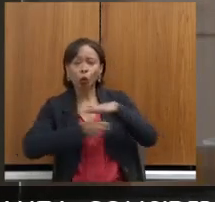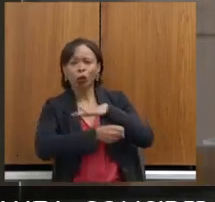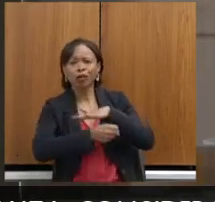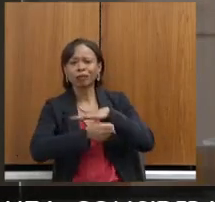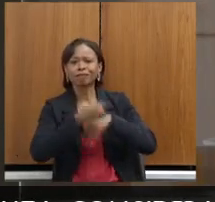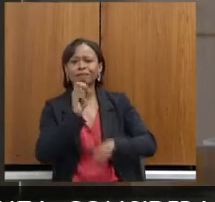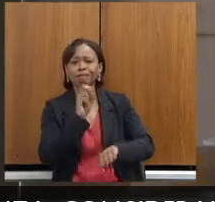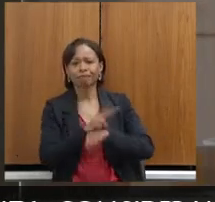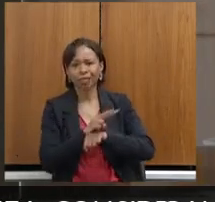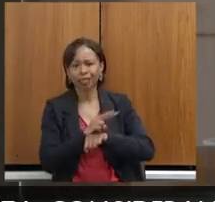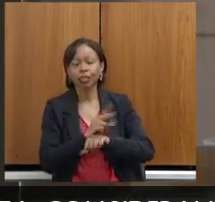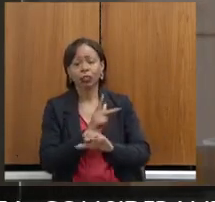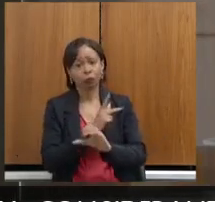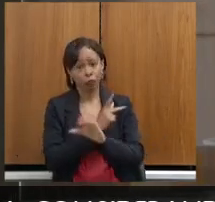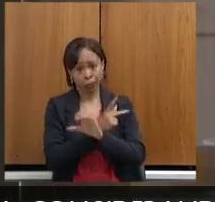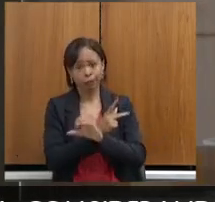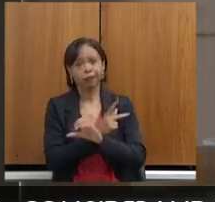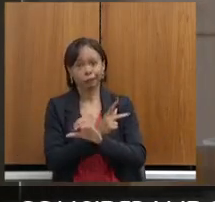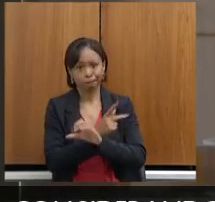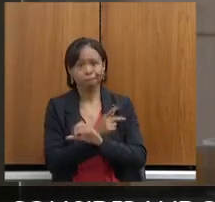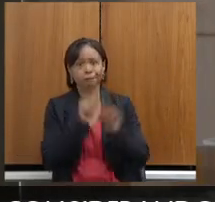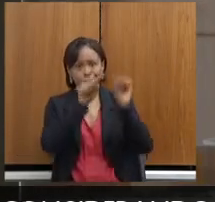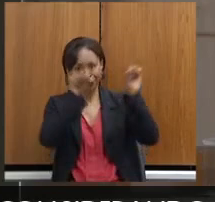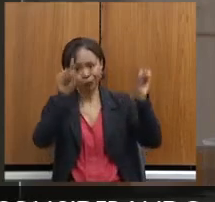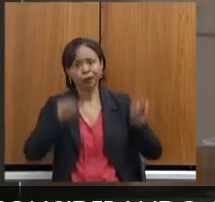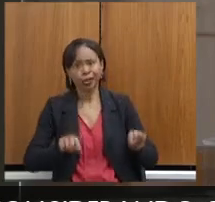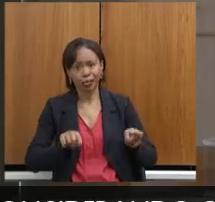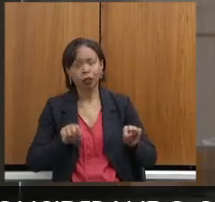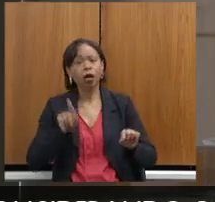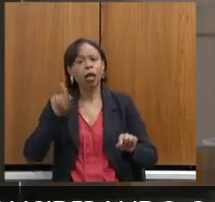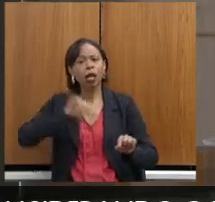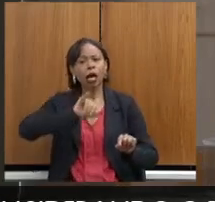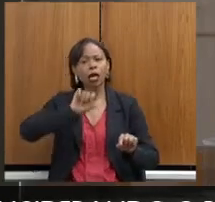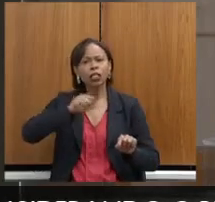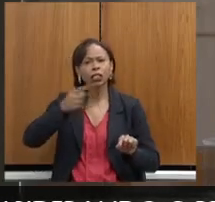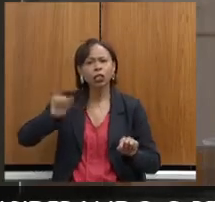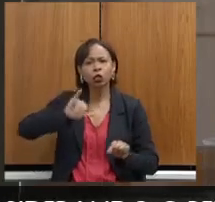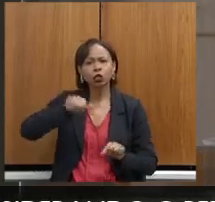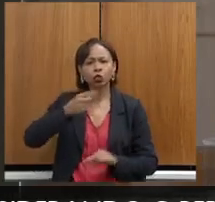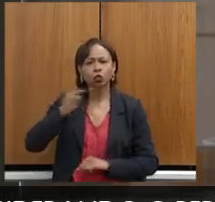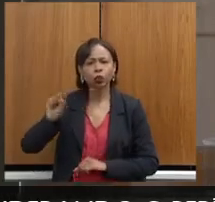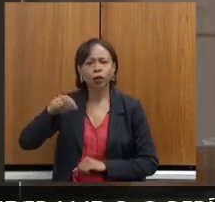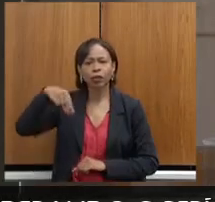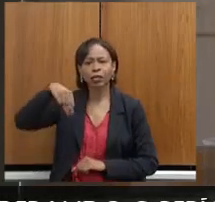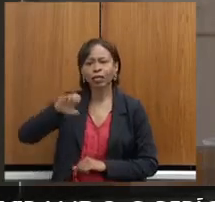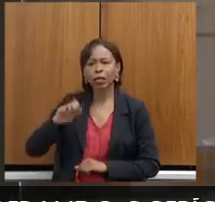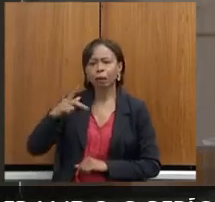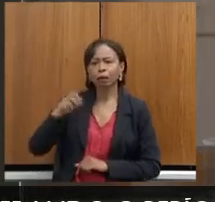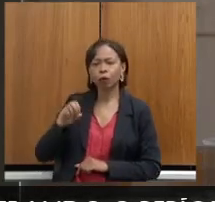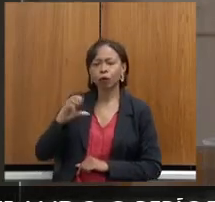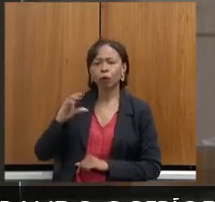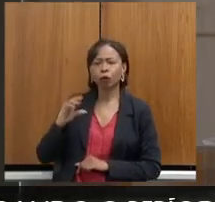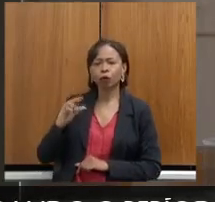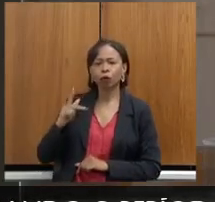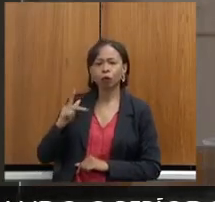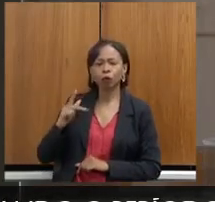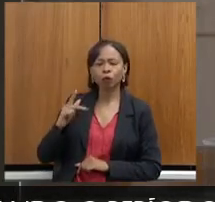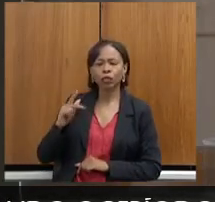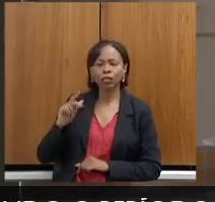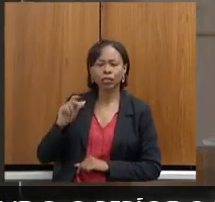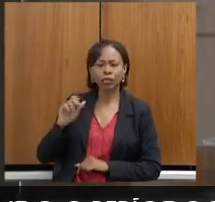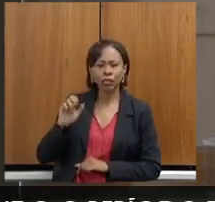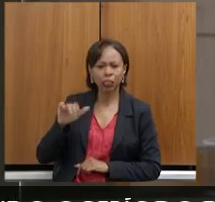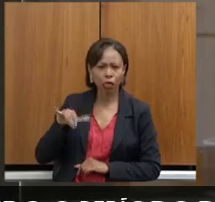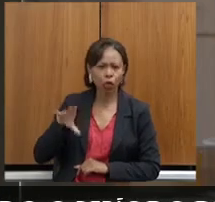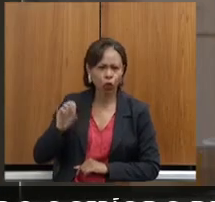Polícia Civil conforme eu falei lá em São João Nepomuceno é uma comarca com vários juízes vários promotores de uma